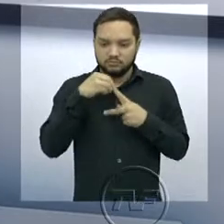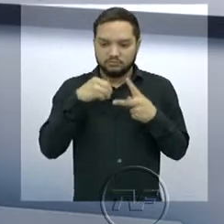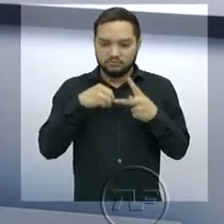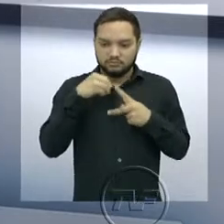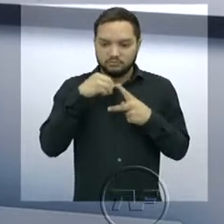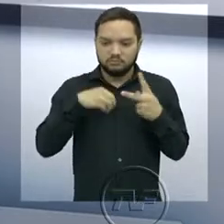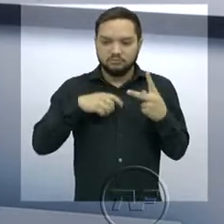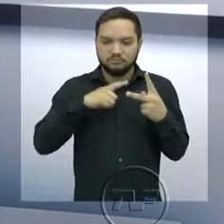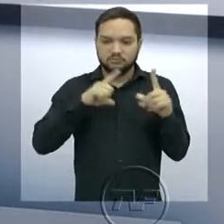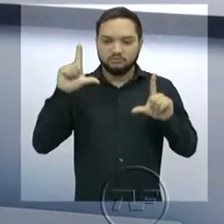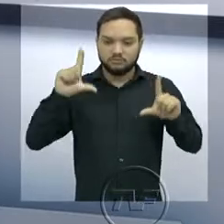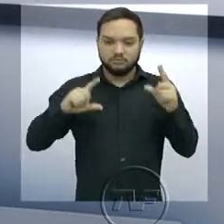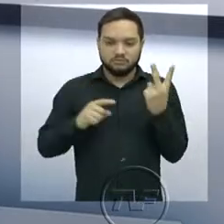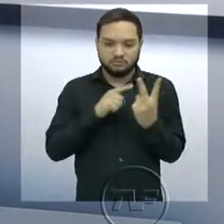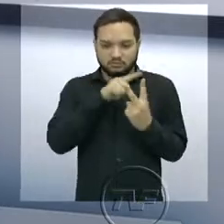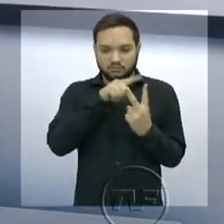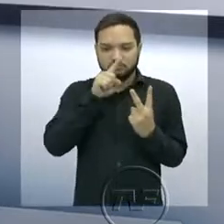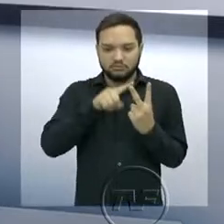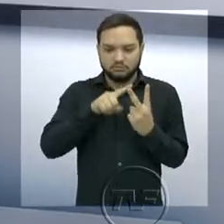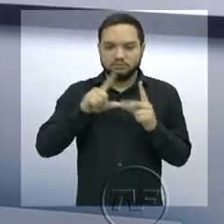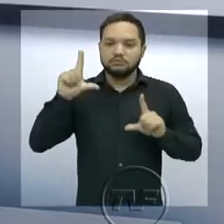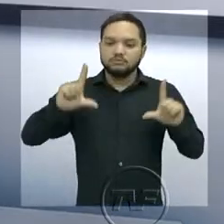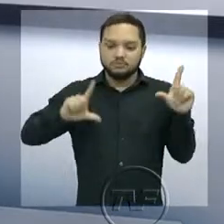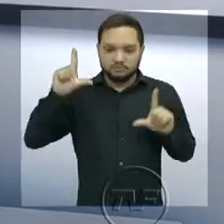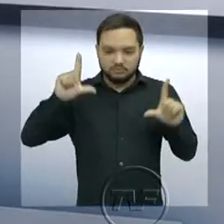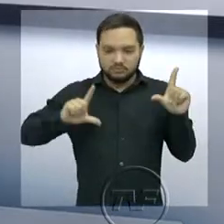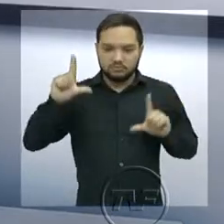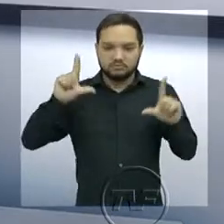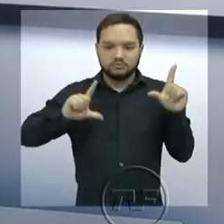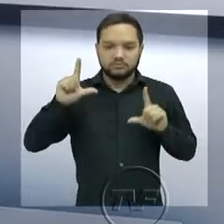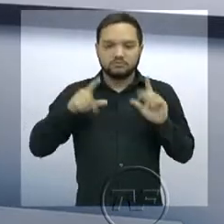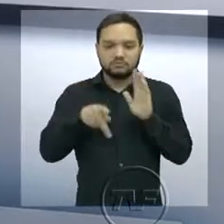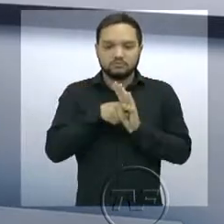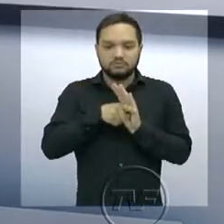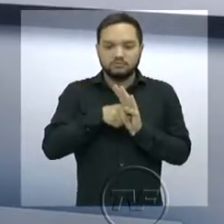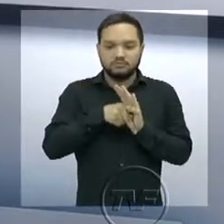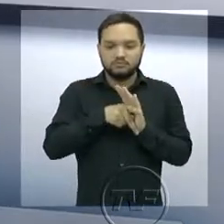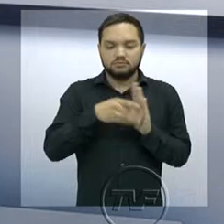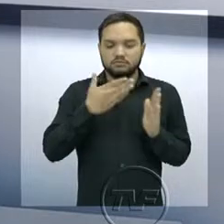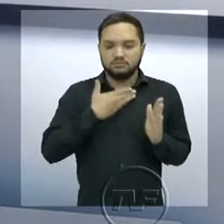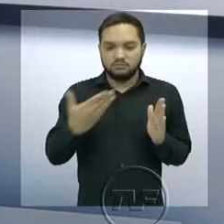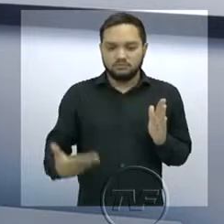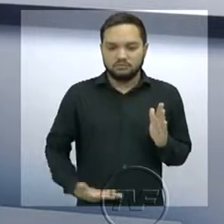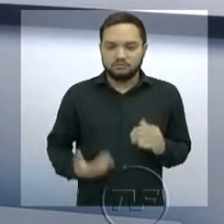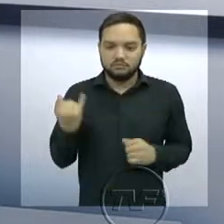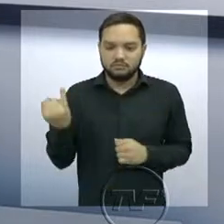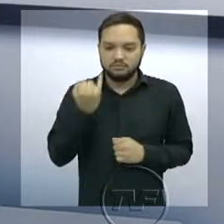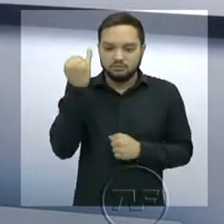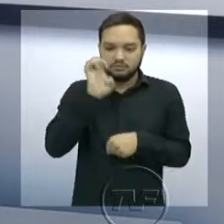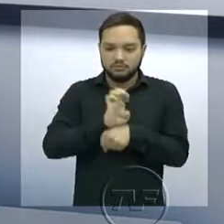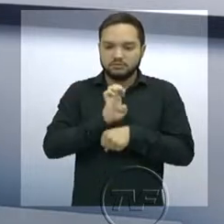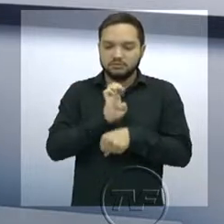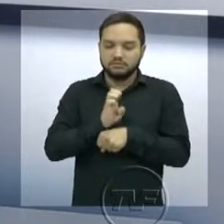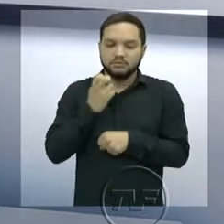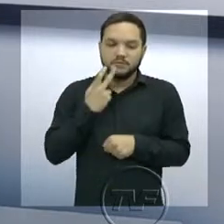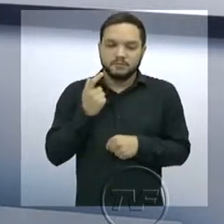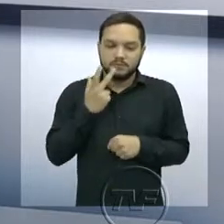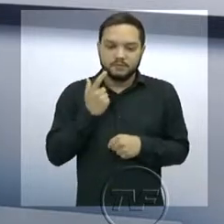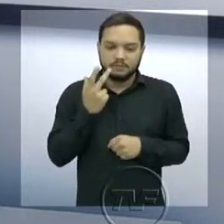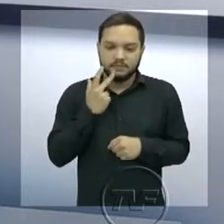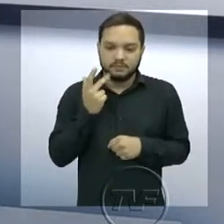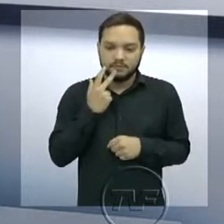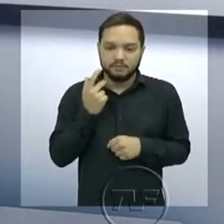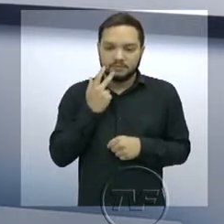estas duas emissoras, duas TVs públicas importantes do estado do Ceará, é